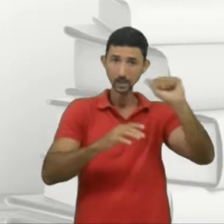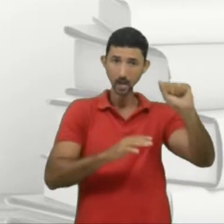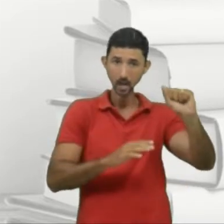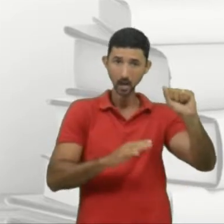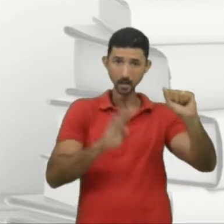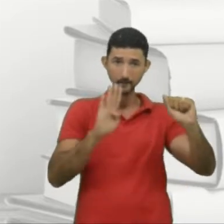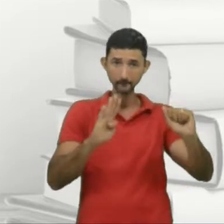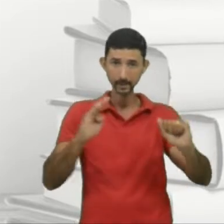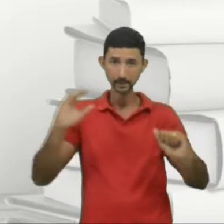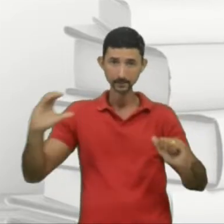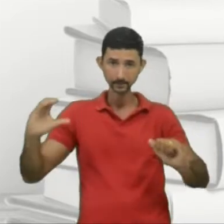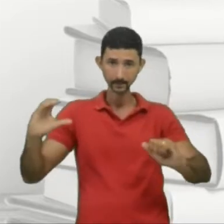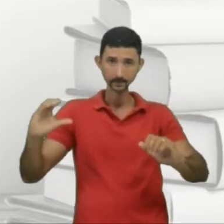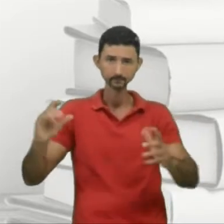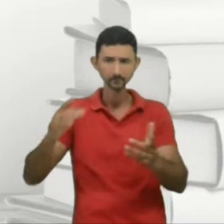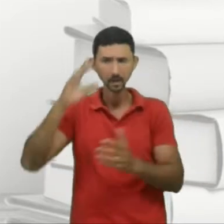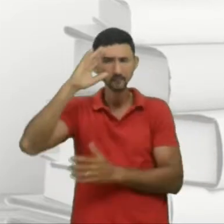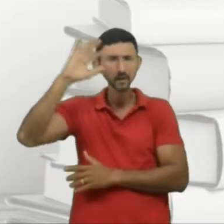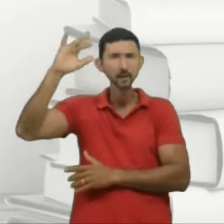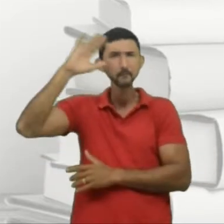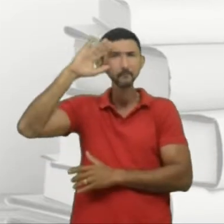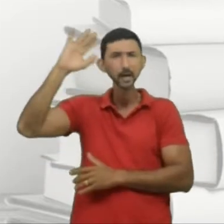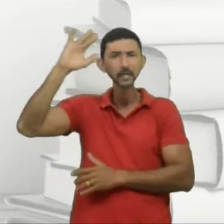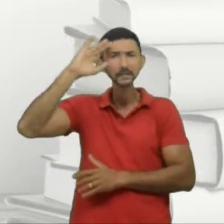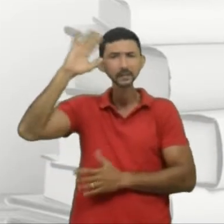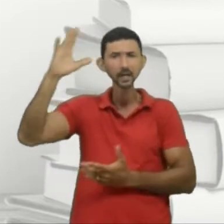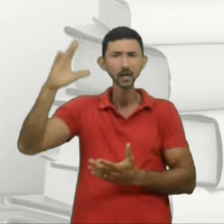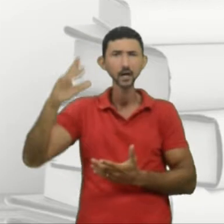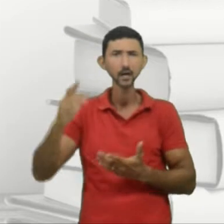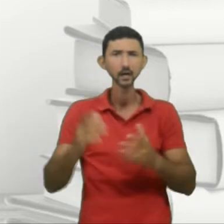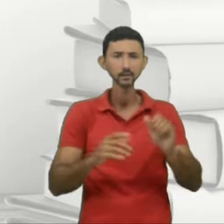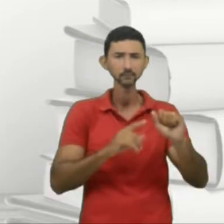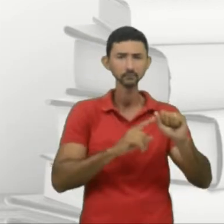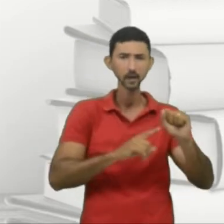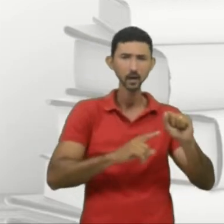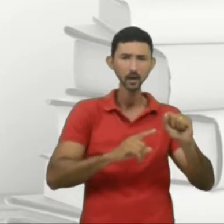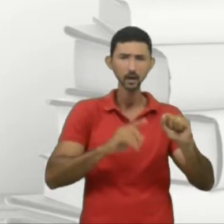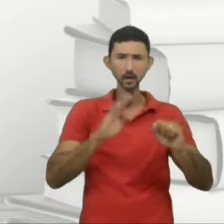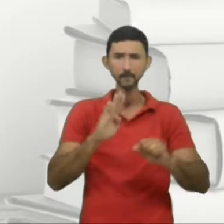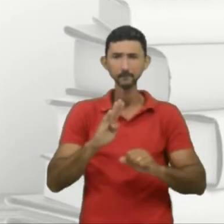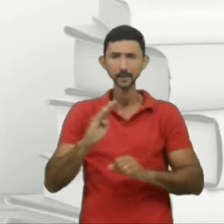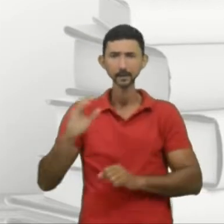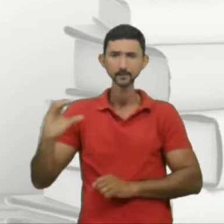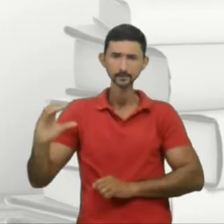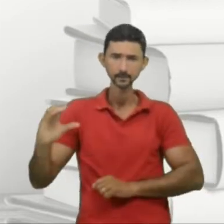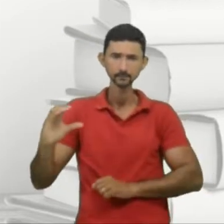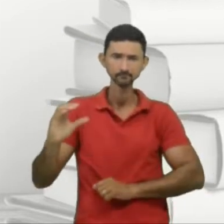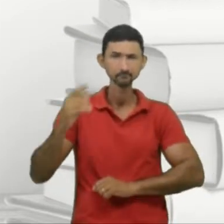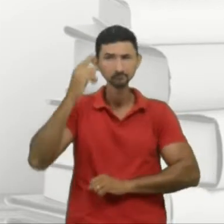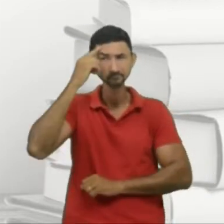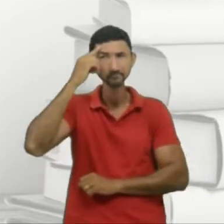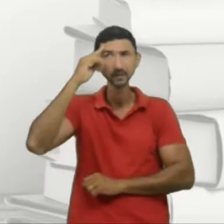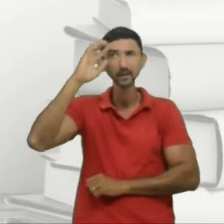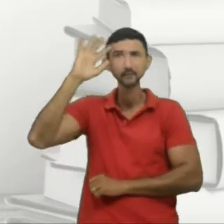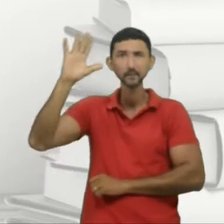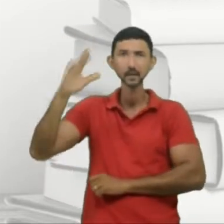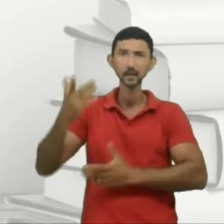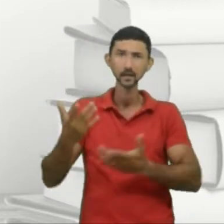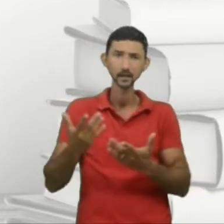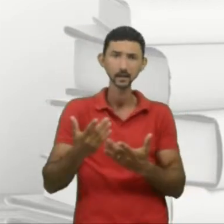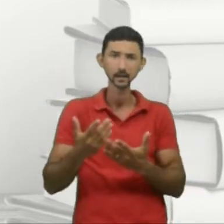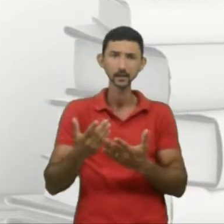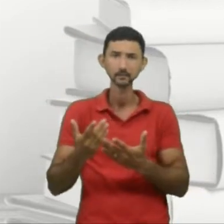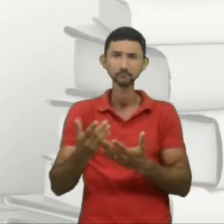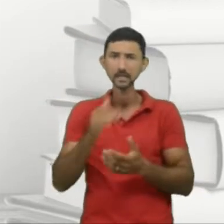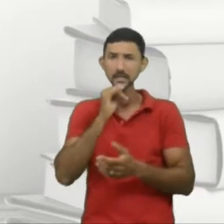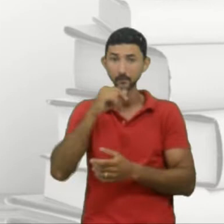vocês podem imaginar aí, de acordo com a localidade que você está. Esse vídeo,